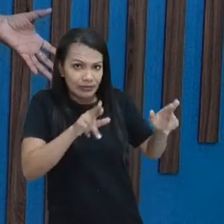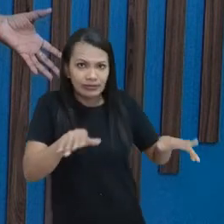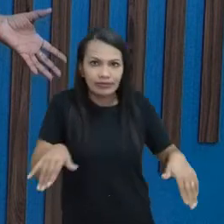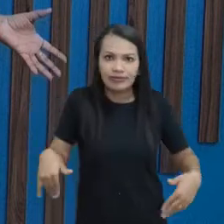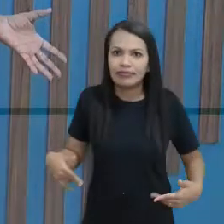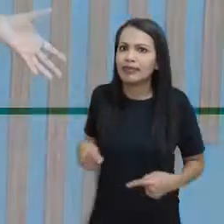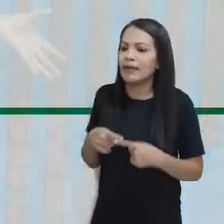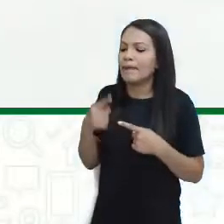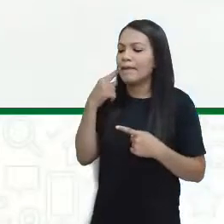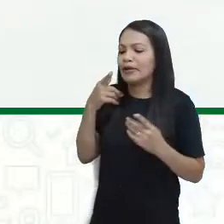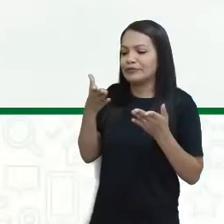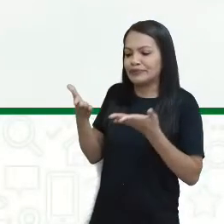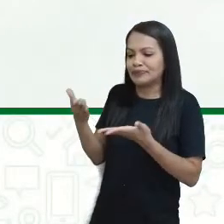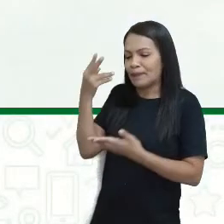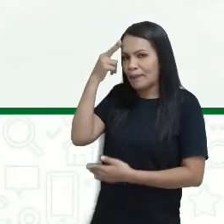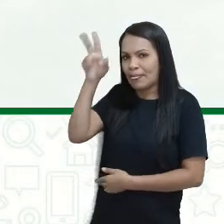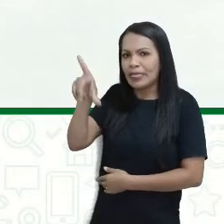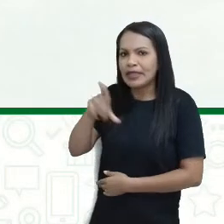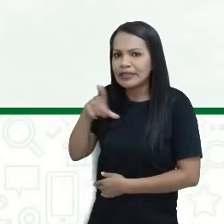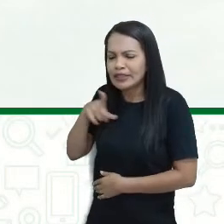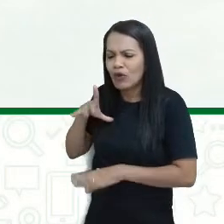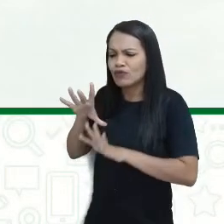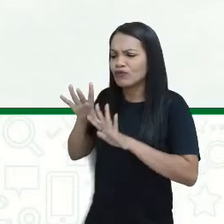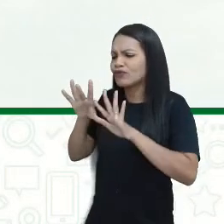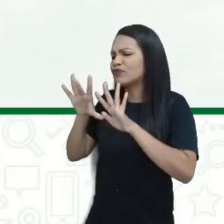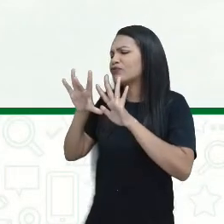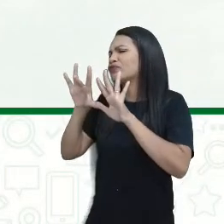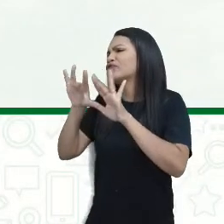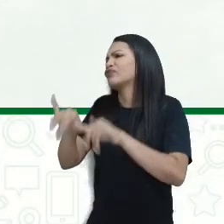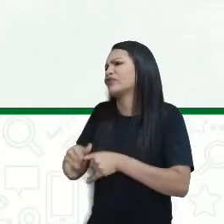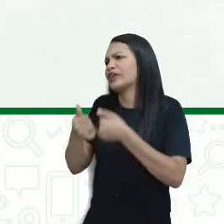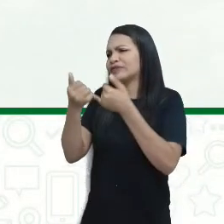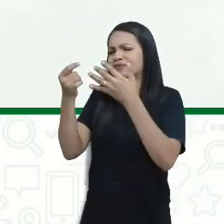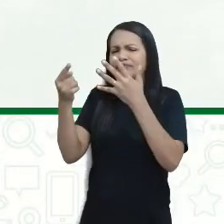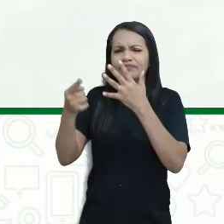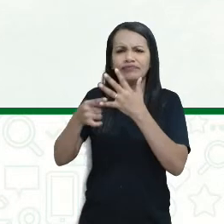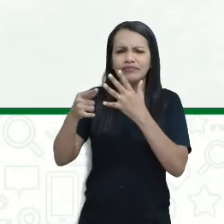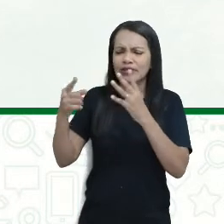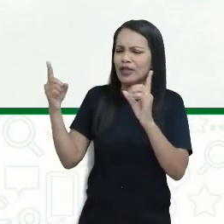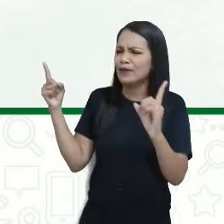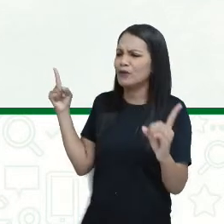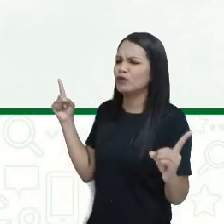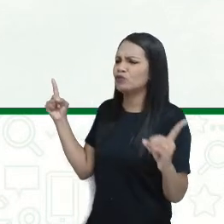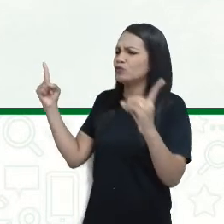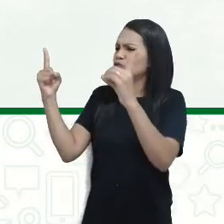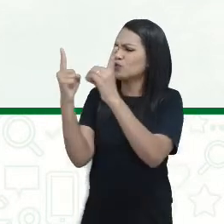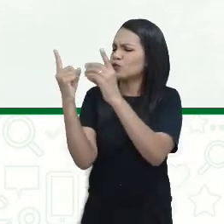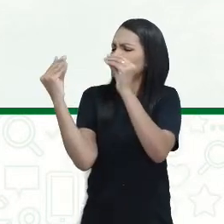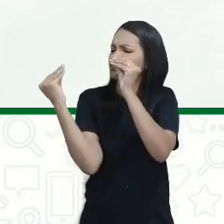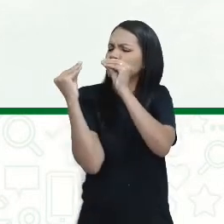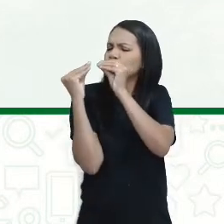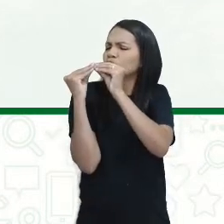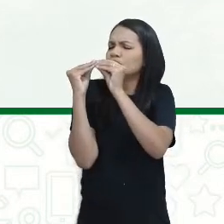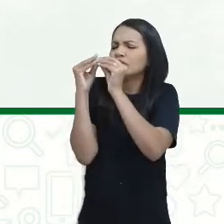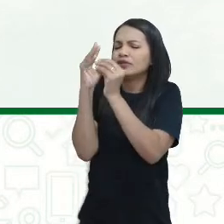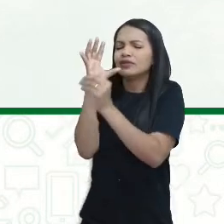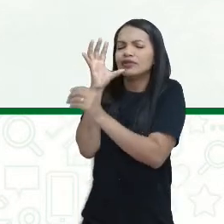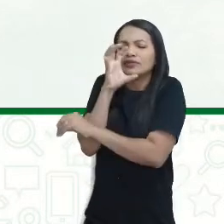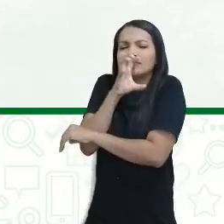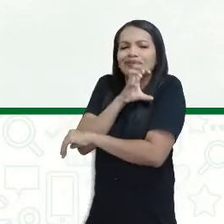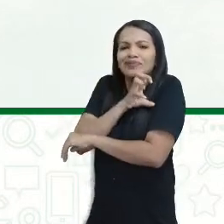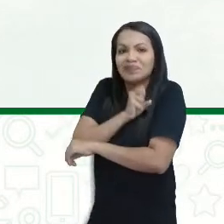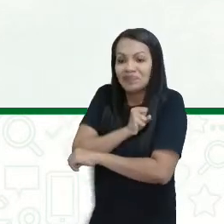repente tem aquele grande finale, né? Eles se encontram e dão um beijo apaixonado. Então esse é o